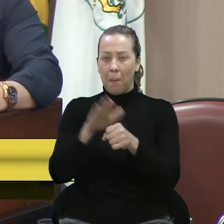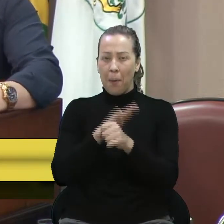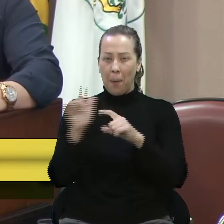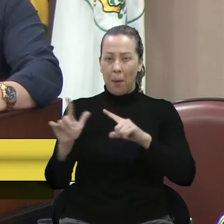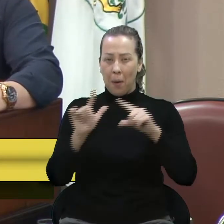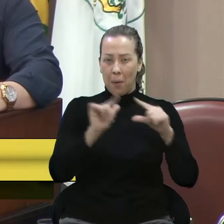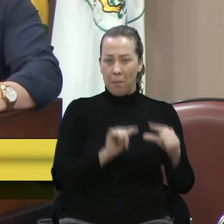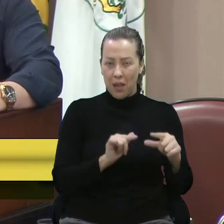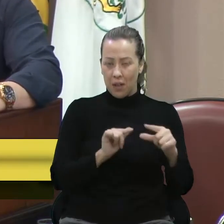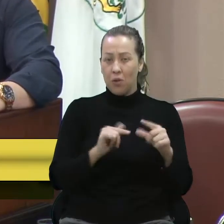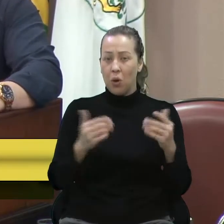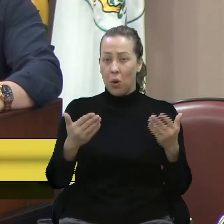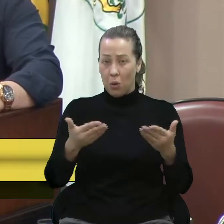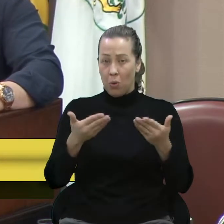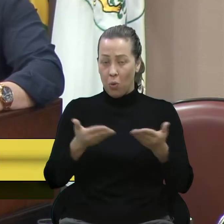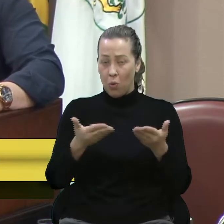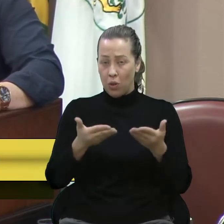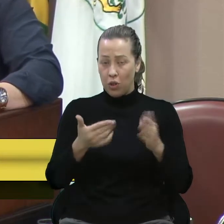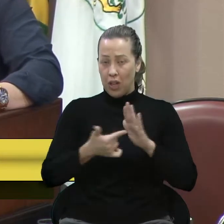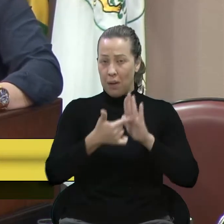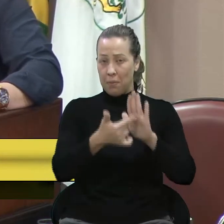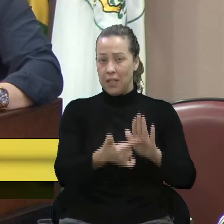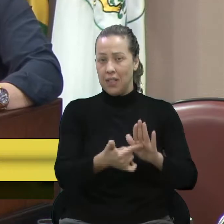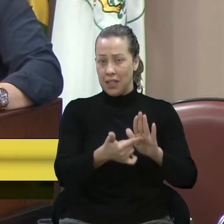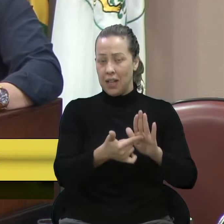apresentou e está apresentando nessa casa,